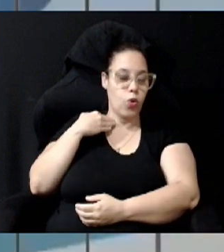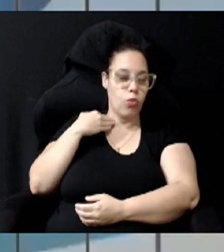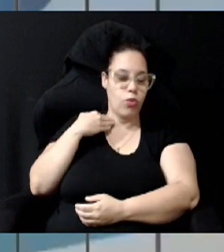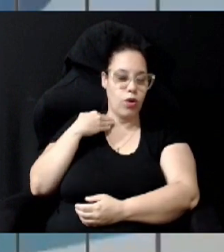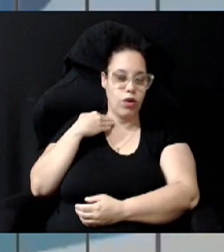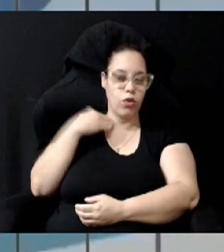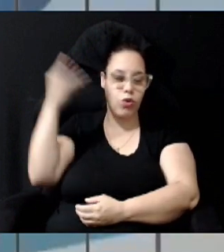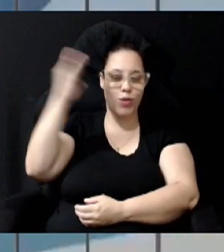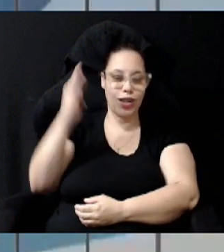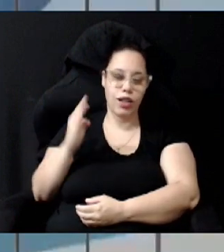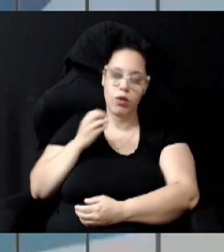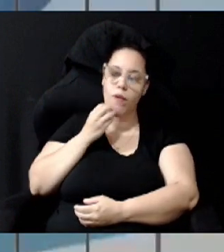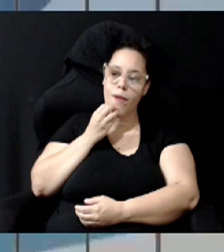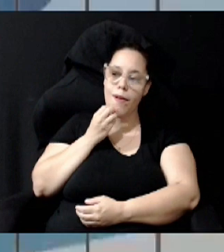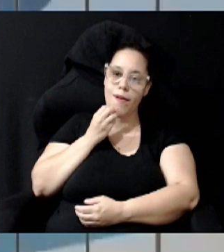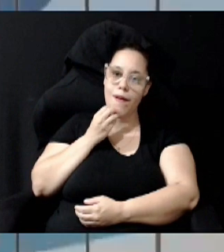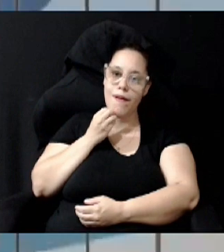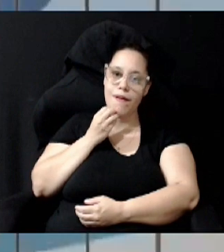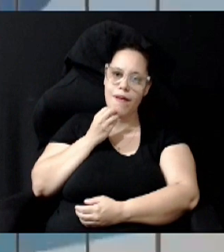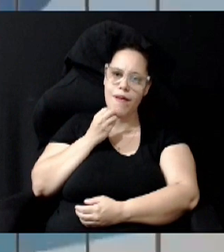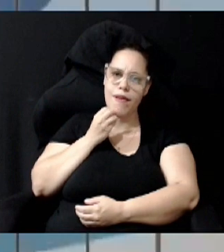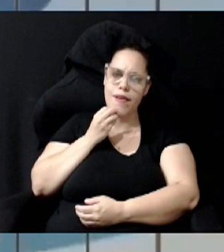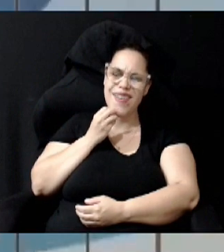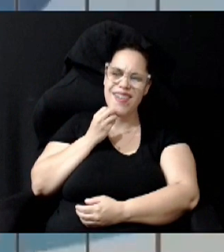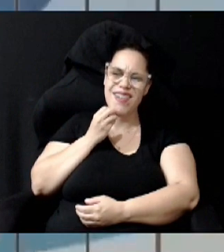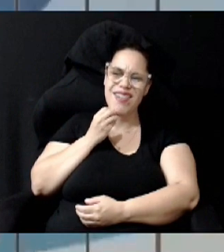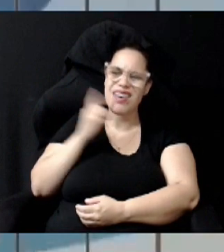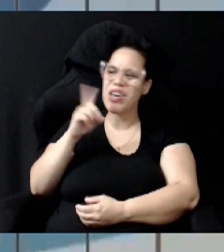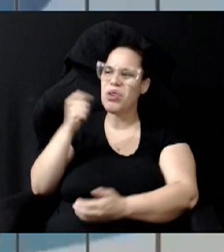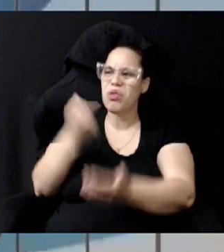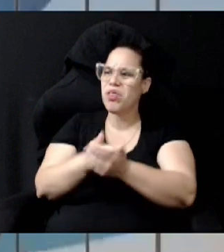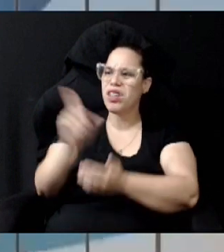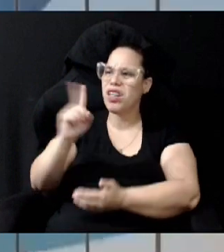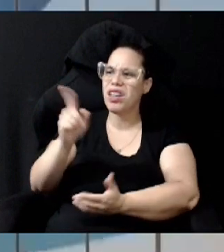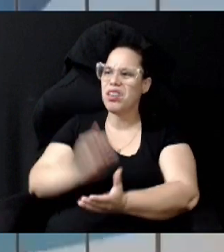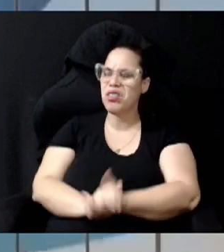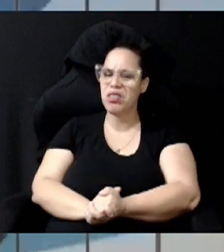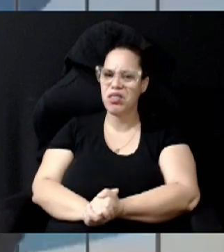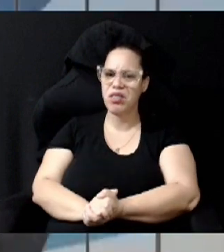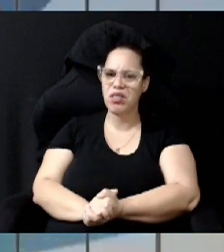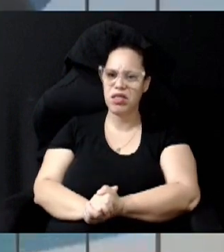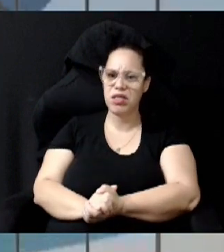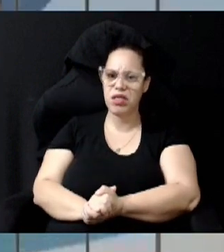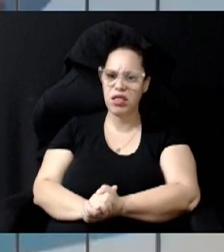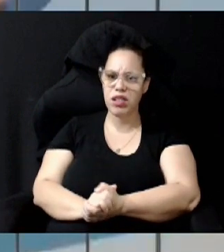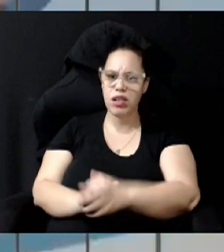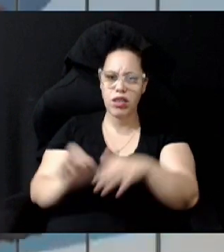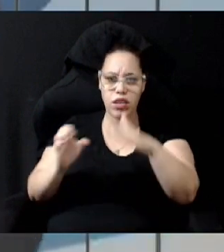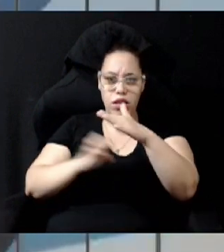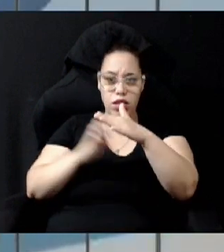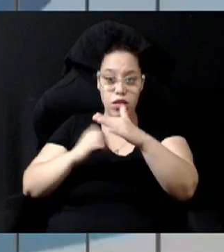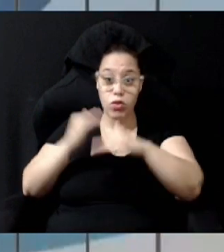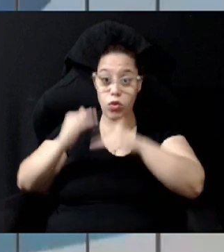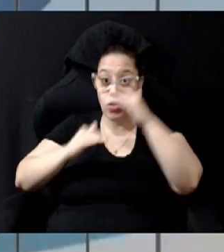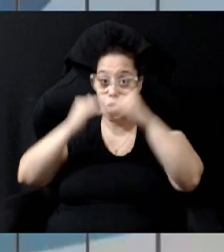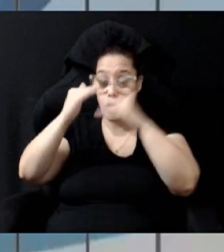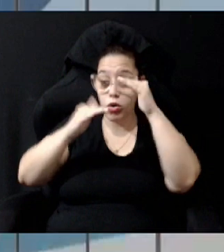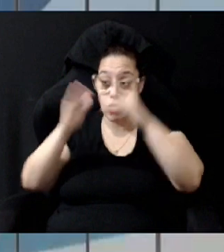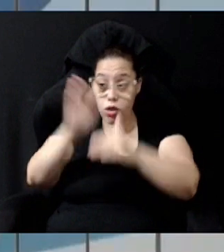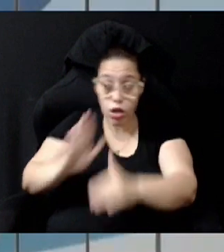E ele falou, não vou vender, isso aqui são empresas estratégicas para o desenvolvimento nacional.